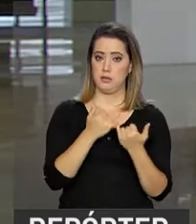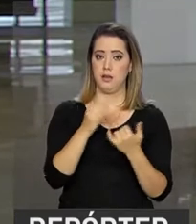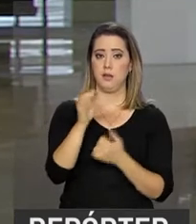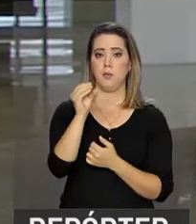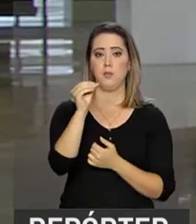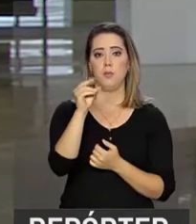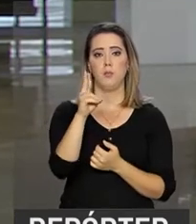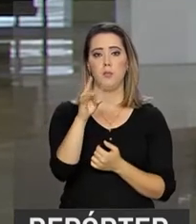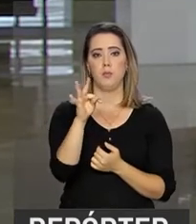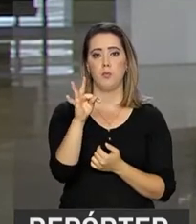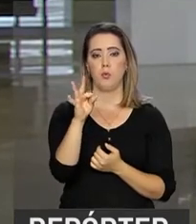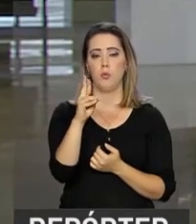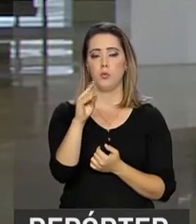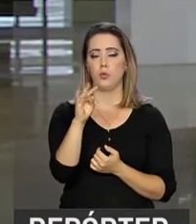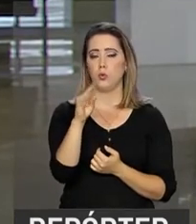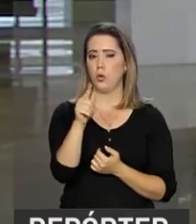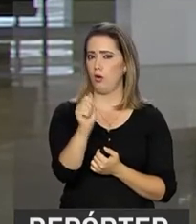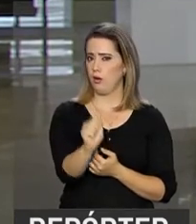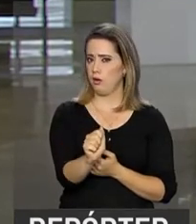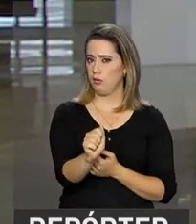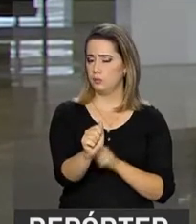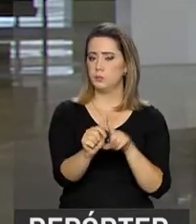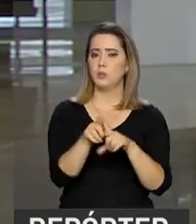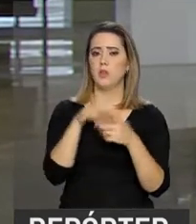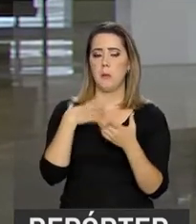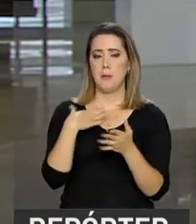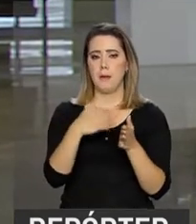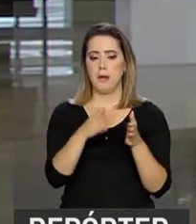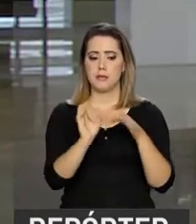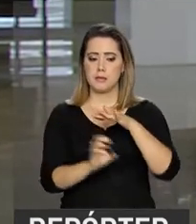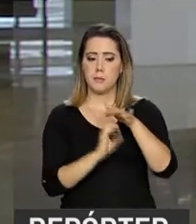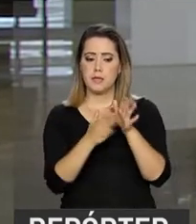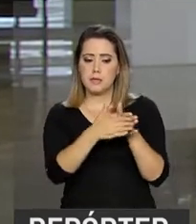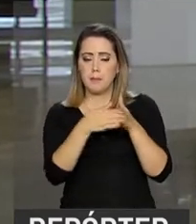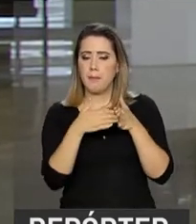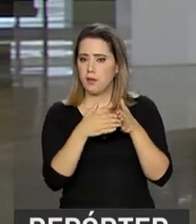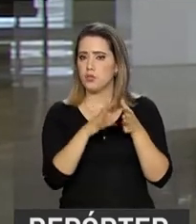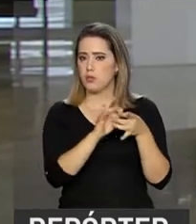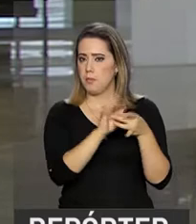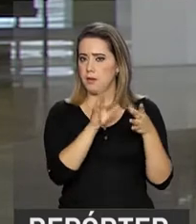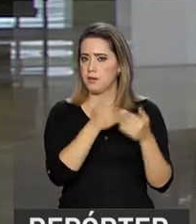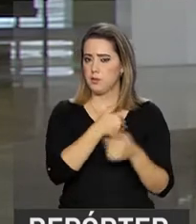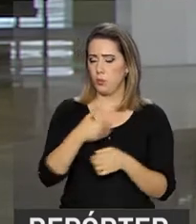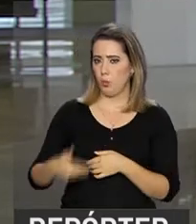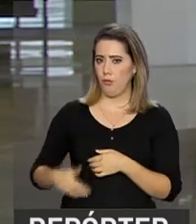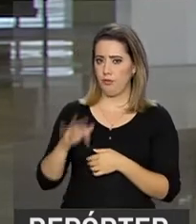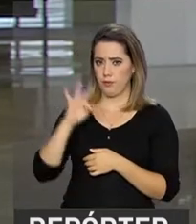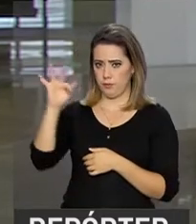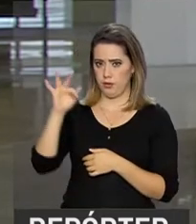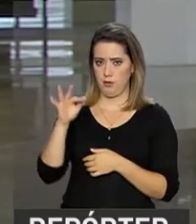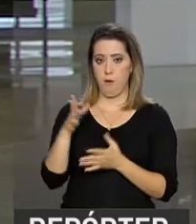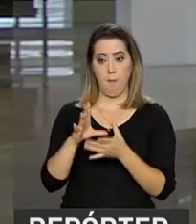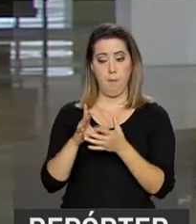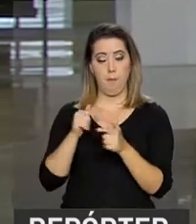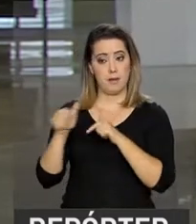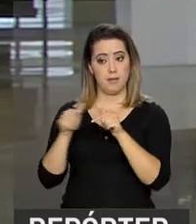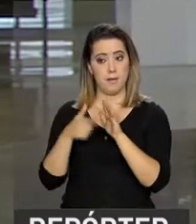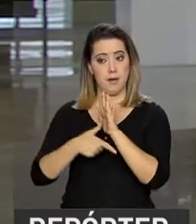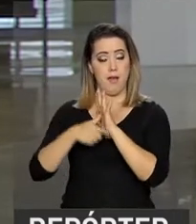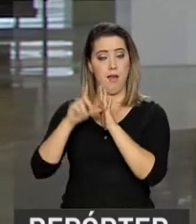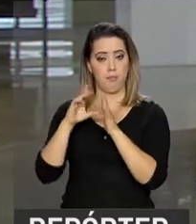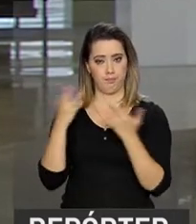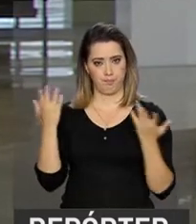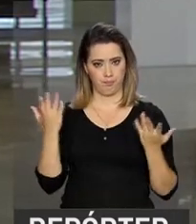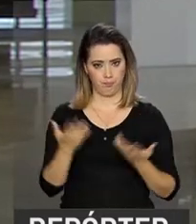elas solicitaram a permissão do governo federal para operar uma emissora de rádio e televisão antes do decreto